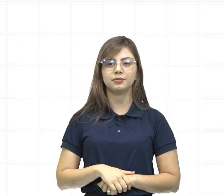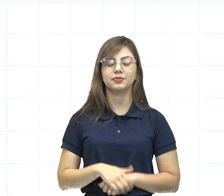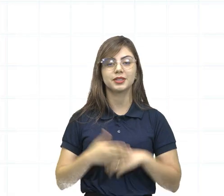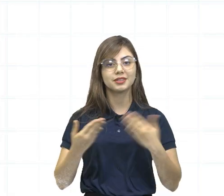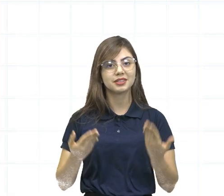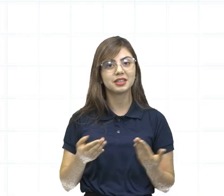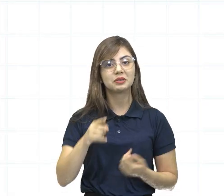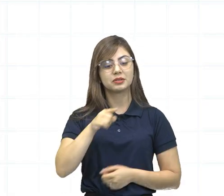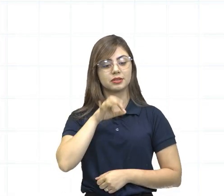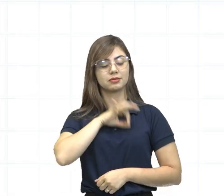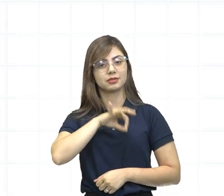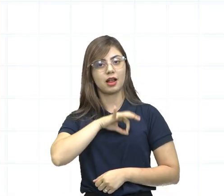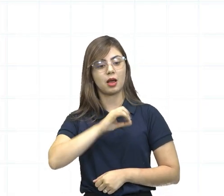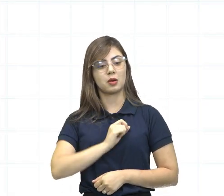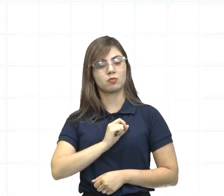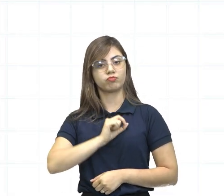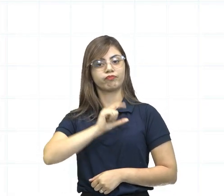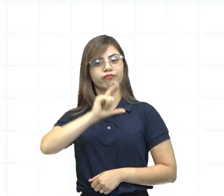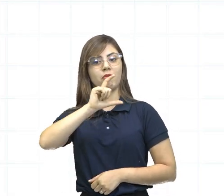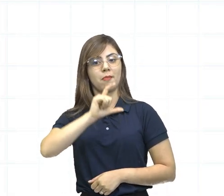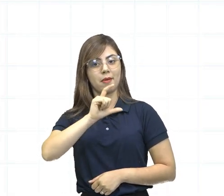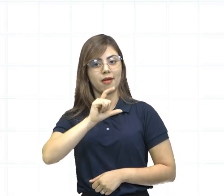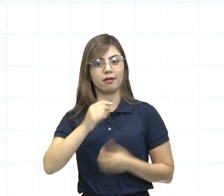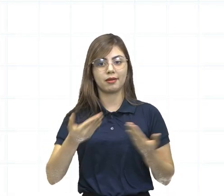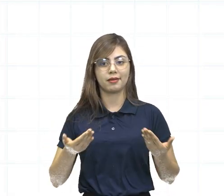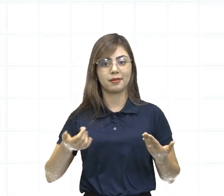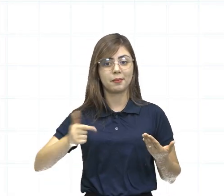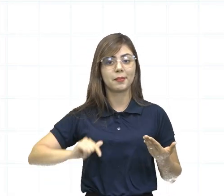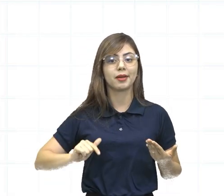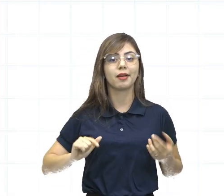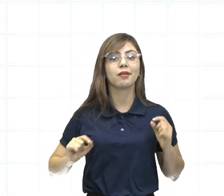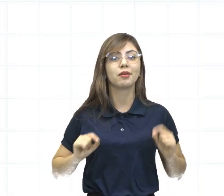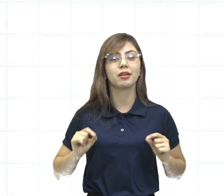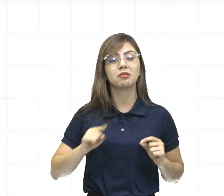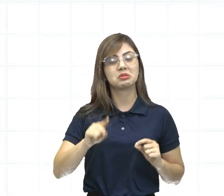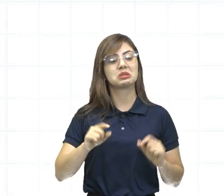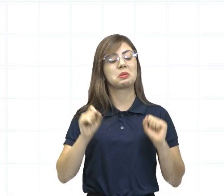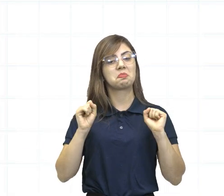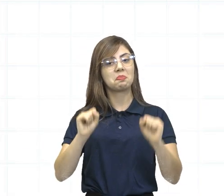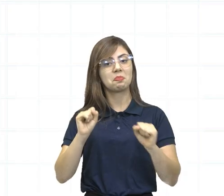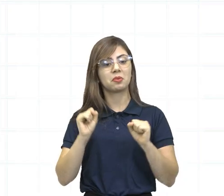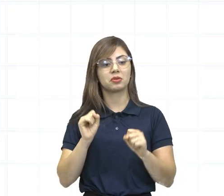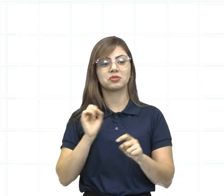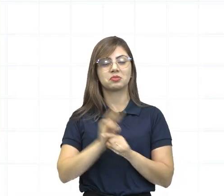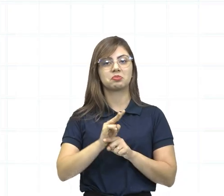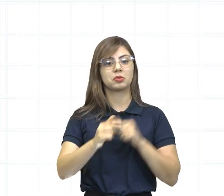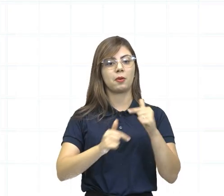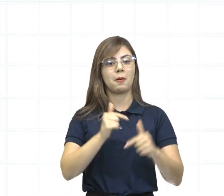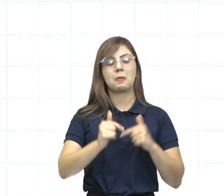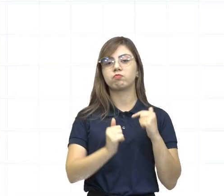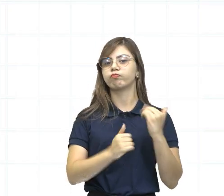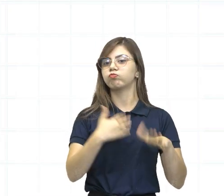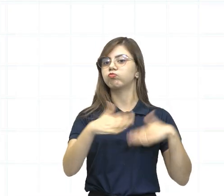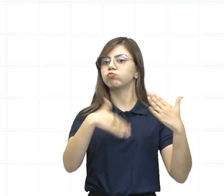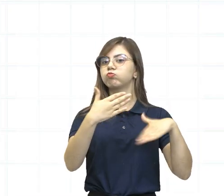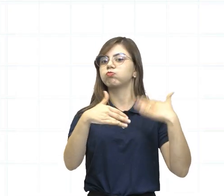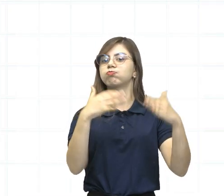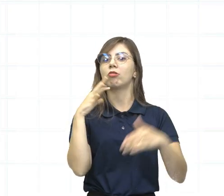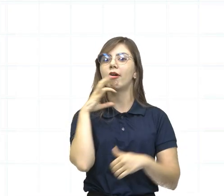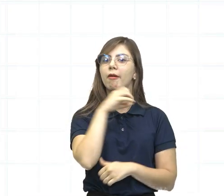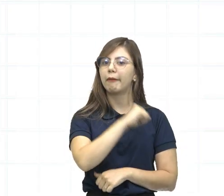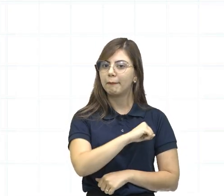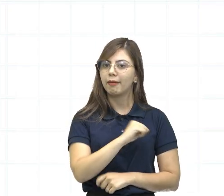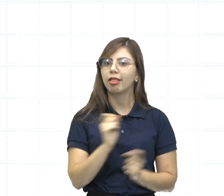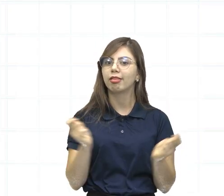salário aumenta, você tem mais chances de, né, ascender no seu emprego, mais chances